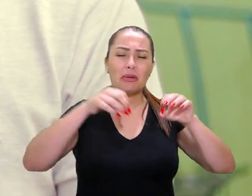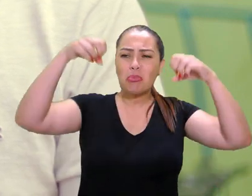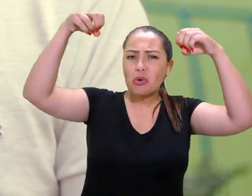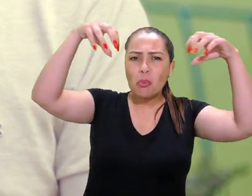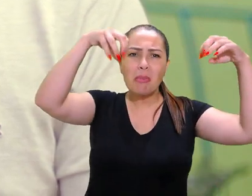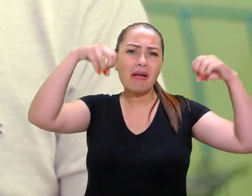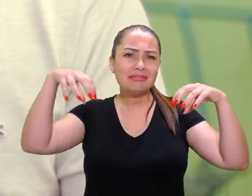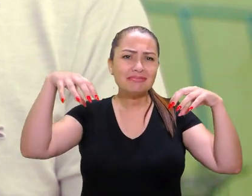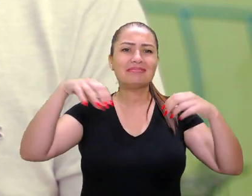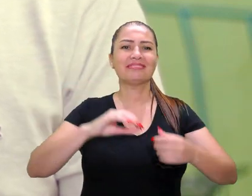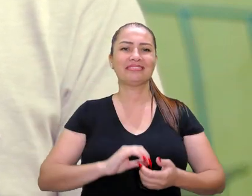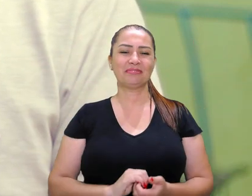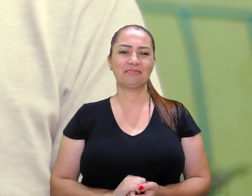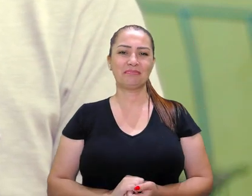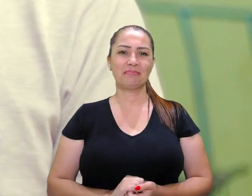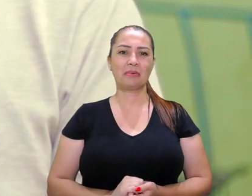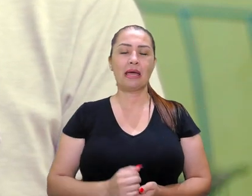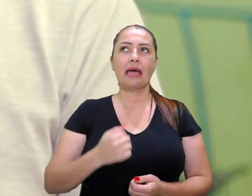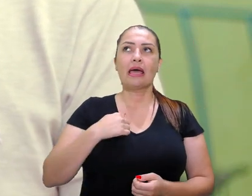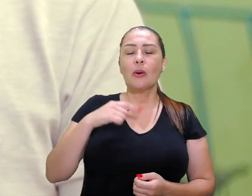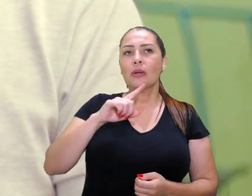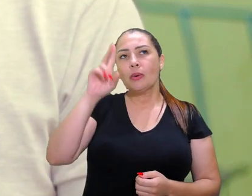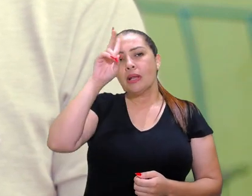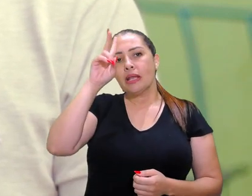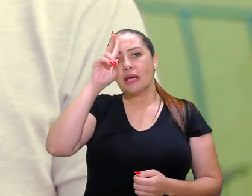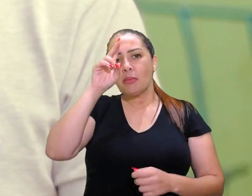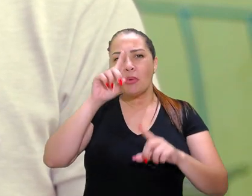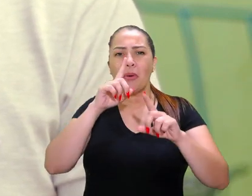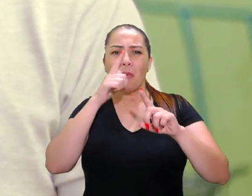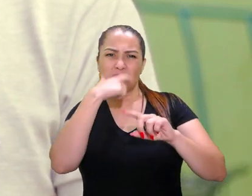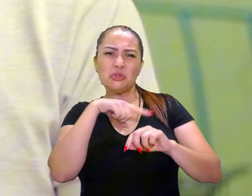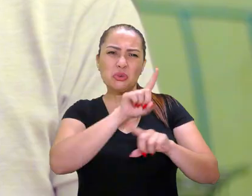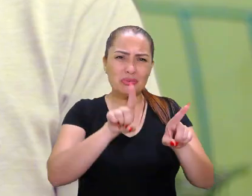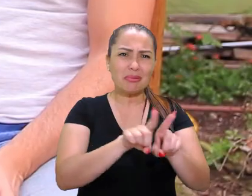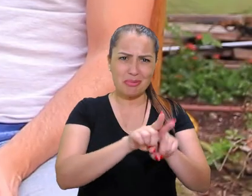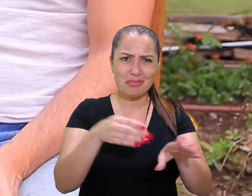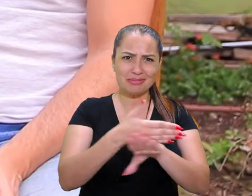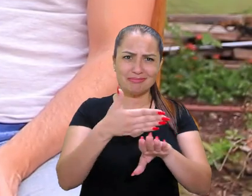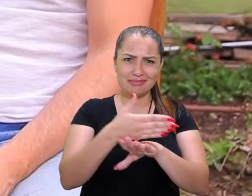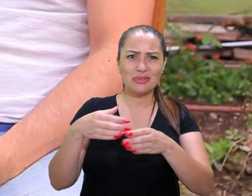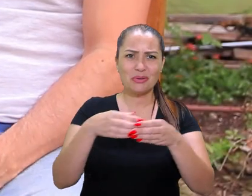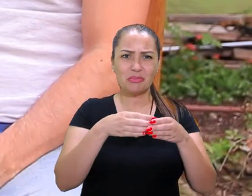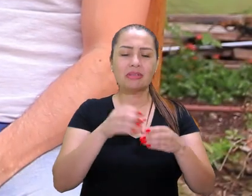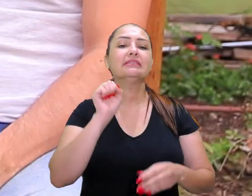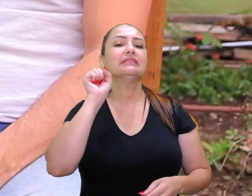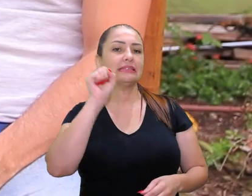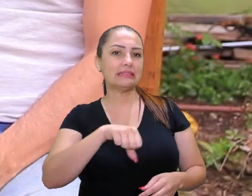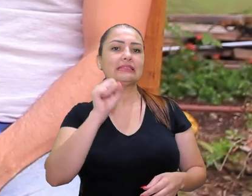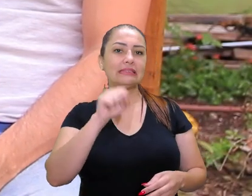né. E eu não me lembro, mas né, acho que foi nesse meio tempo que tu também acabou entrando no grupo, né? Sim, foi